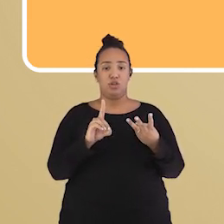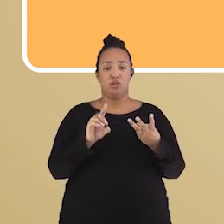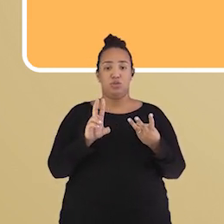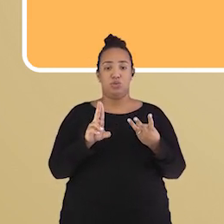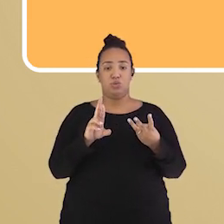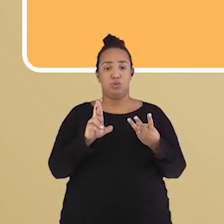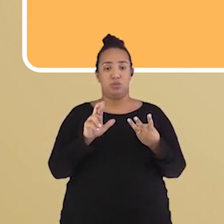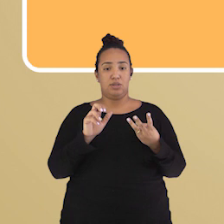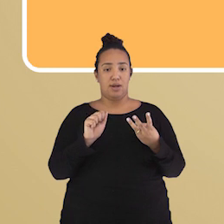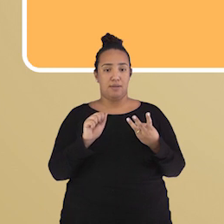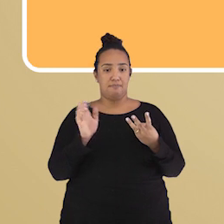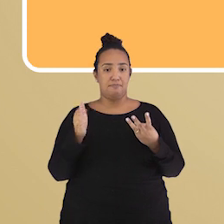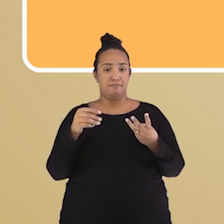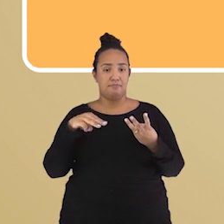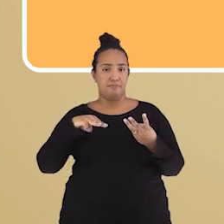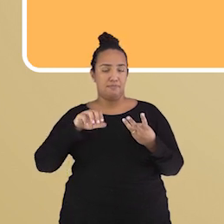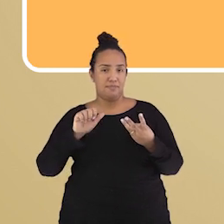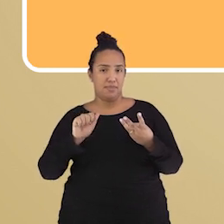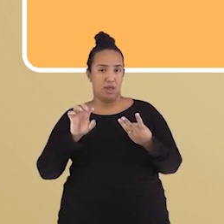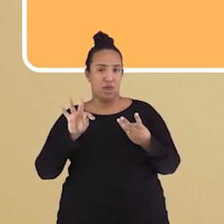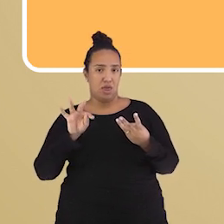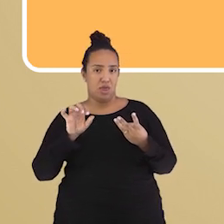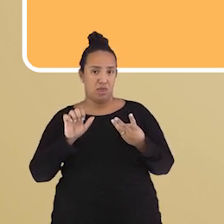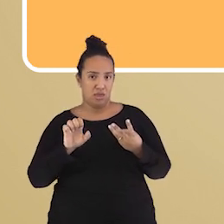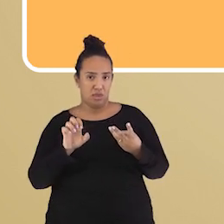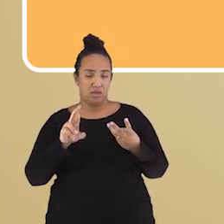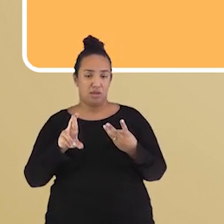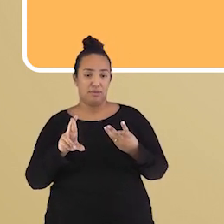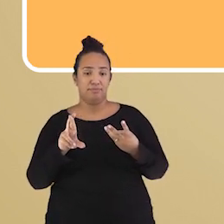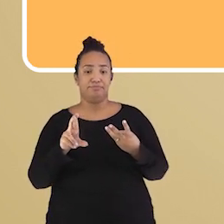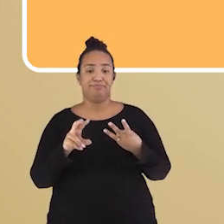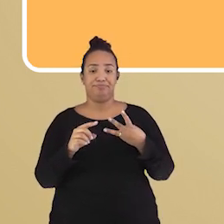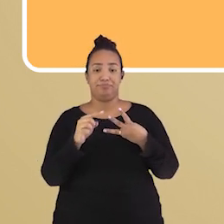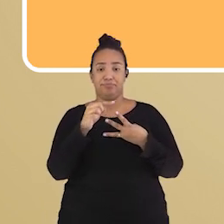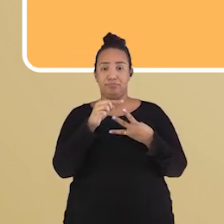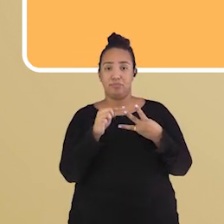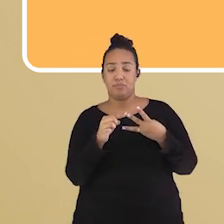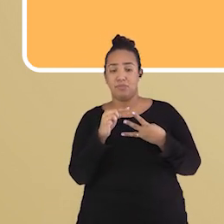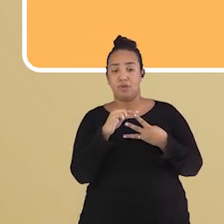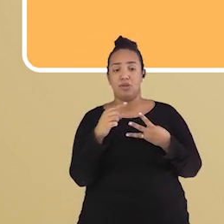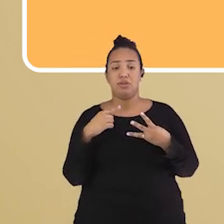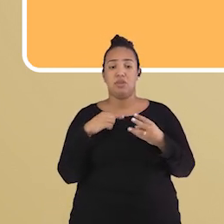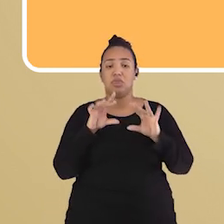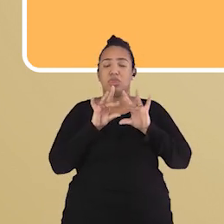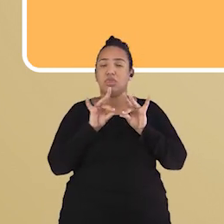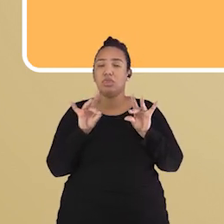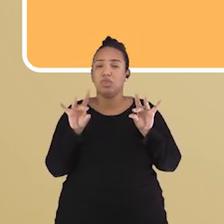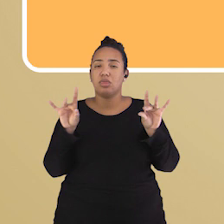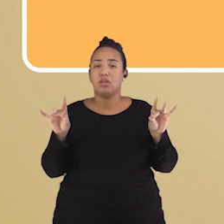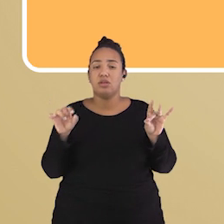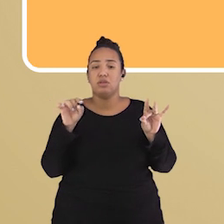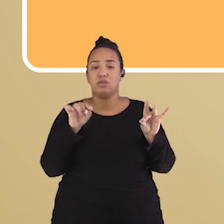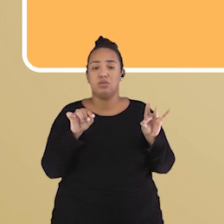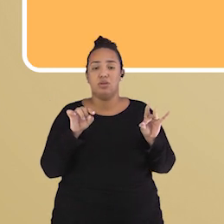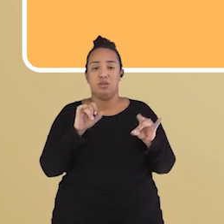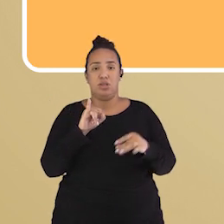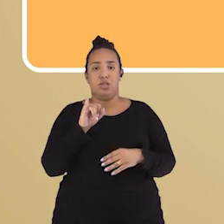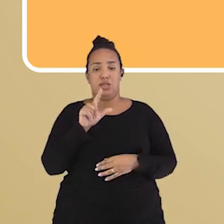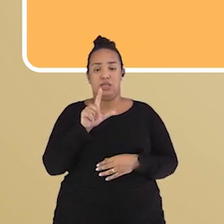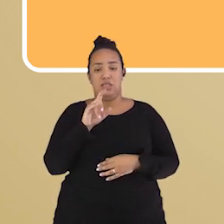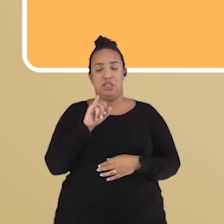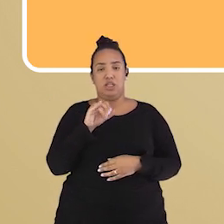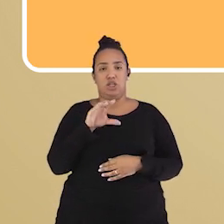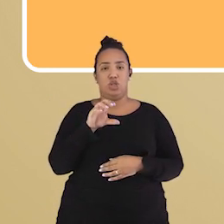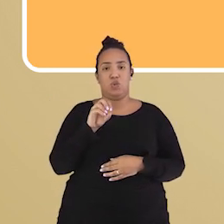membrana mediana e a membrana mais interna está o líquido cérebro espinhal, também chamado de líquor,